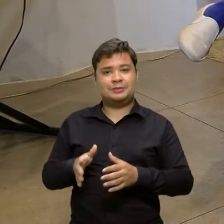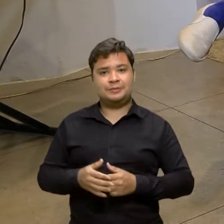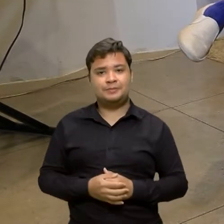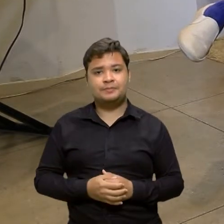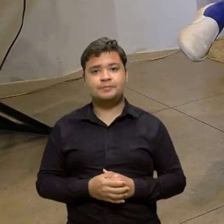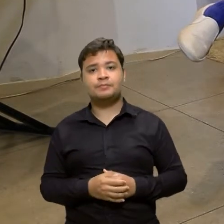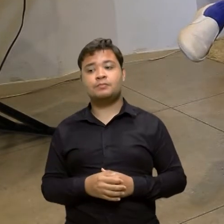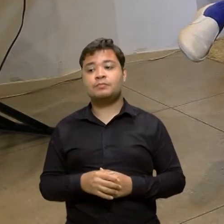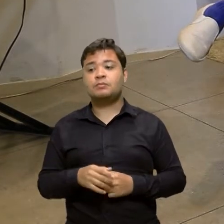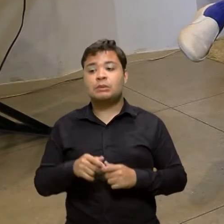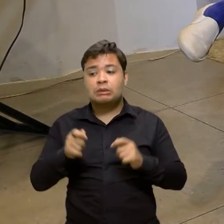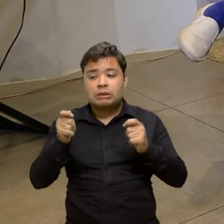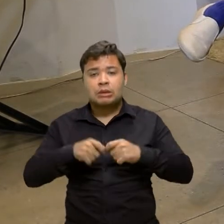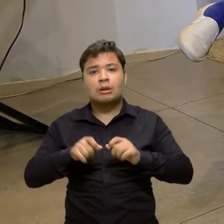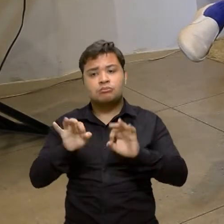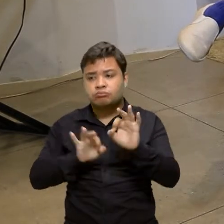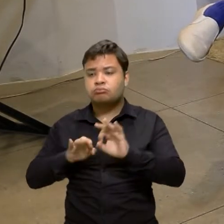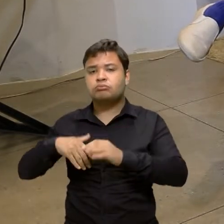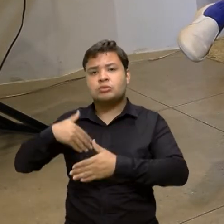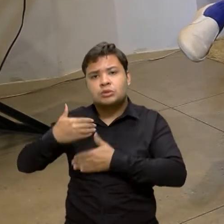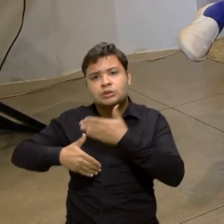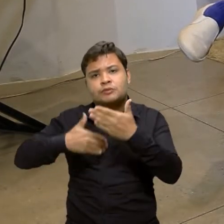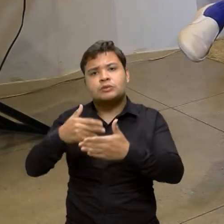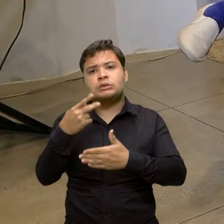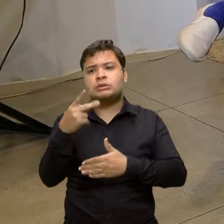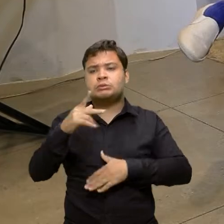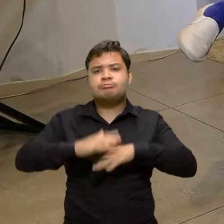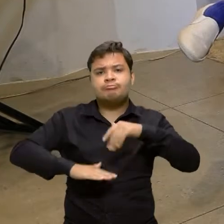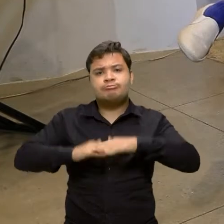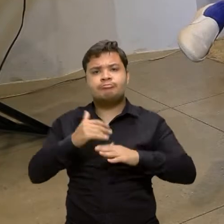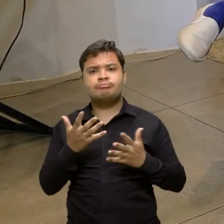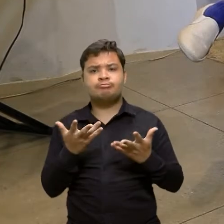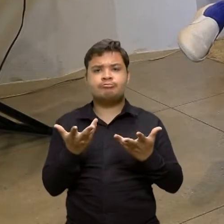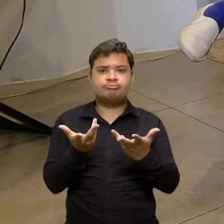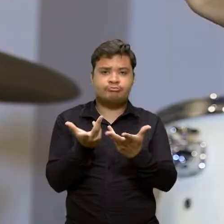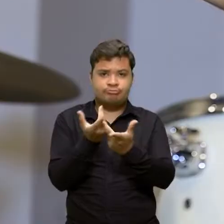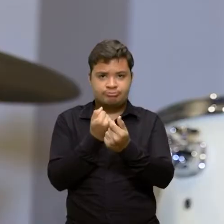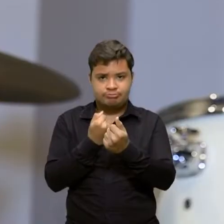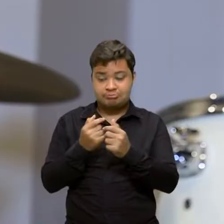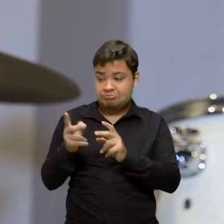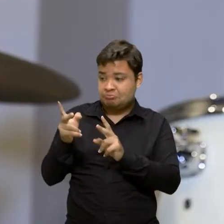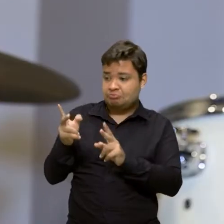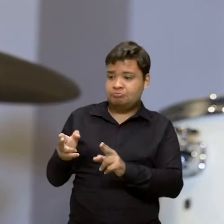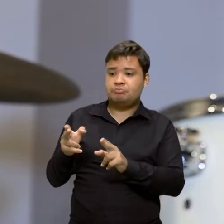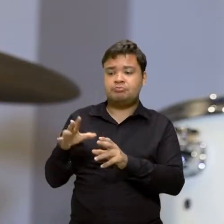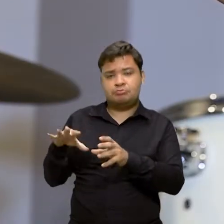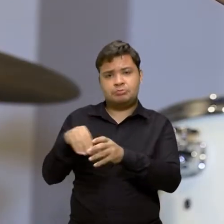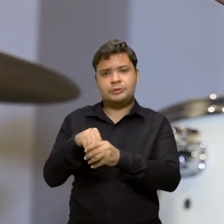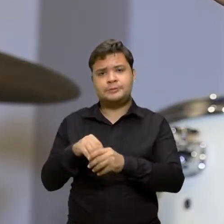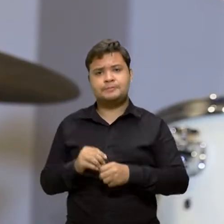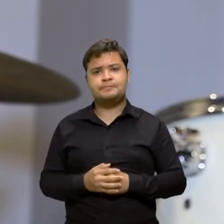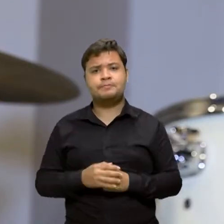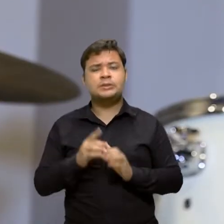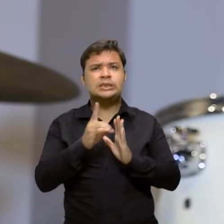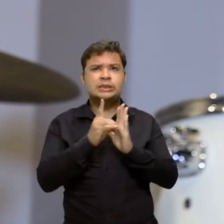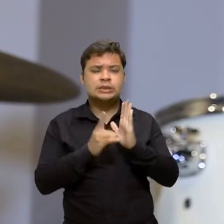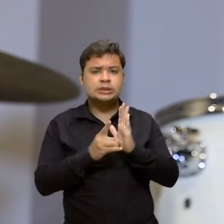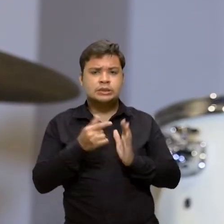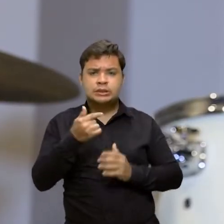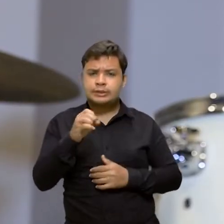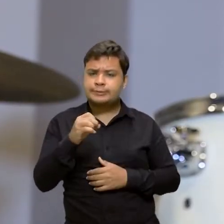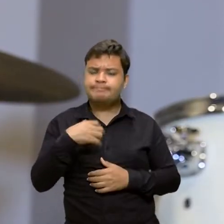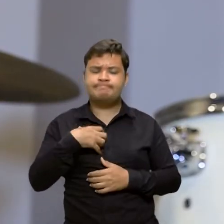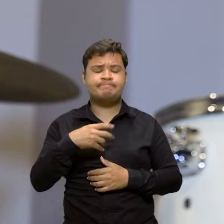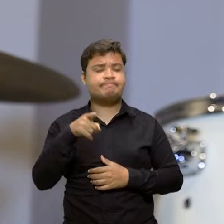aí desenvolvam, né, o seu talento dentro daquilo ali. Né? Para mim, a década de 70 é